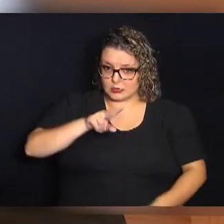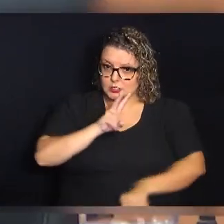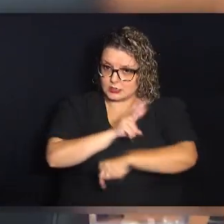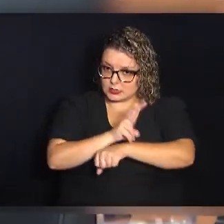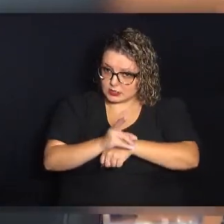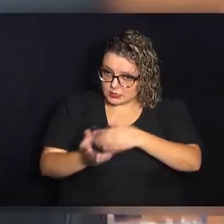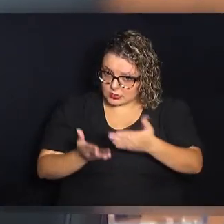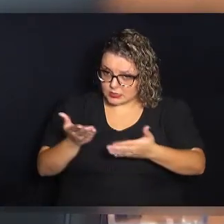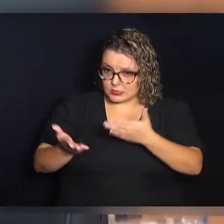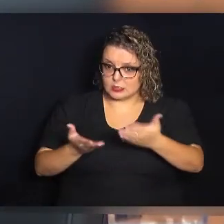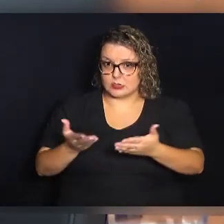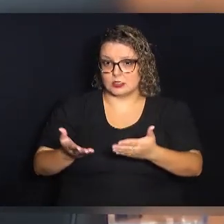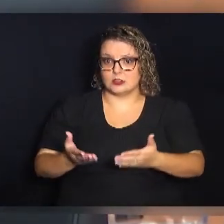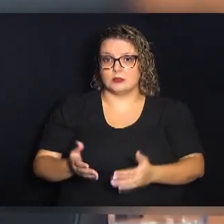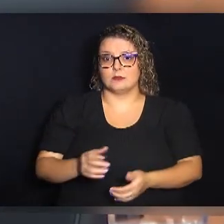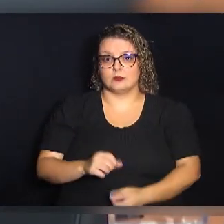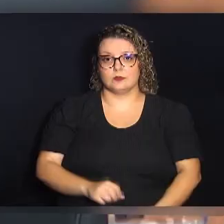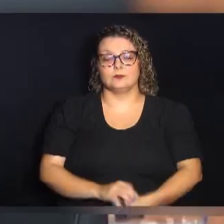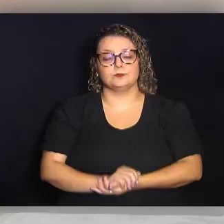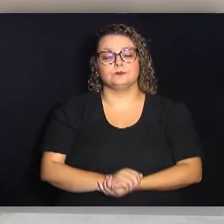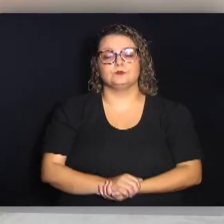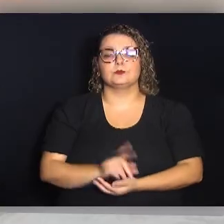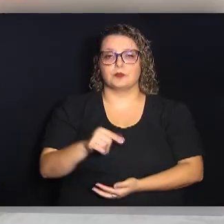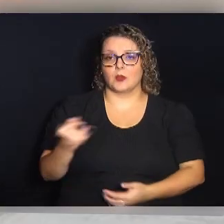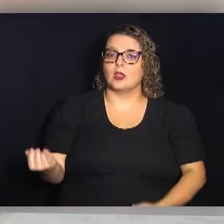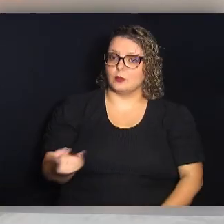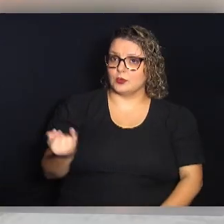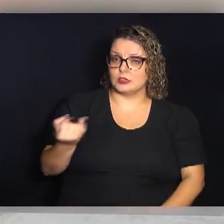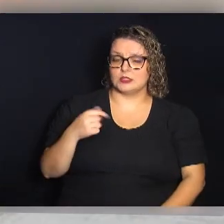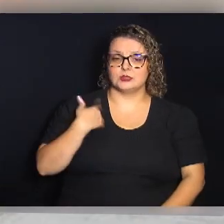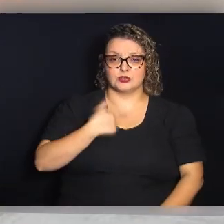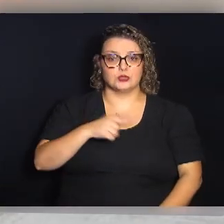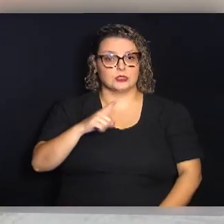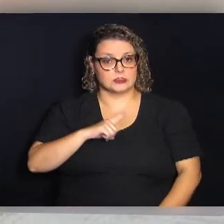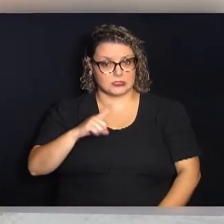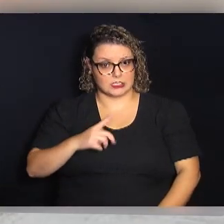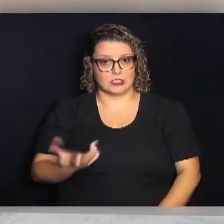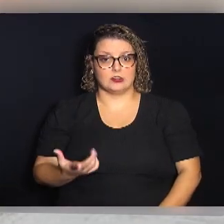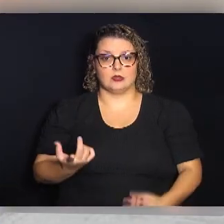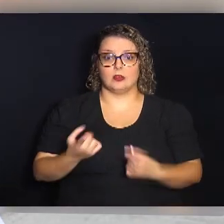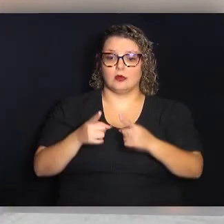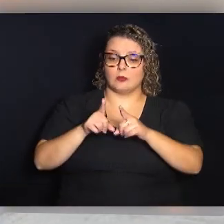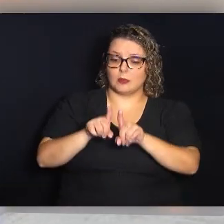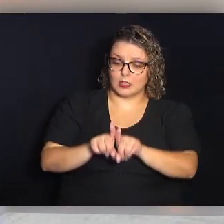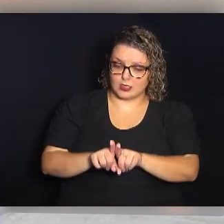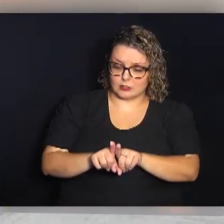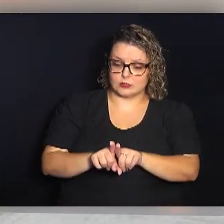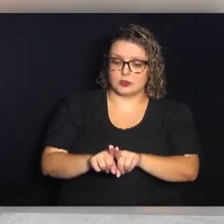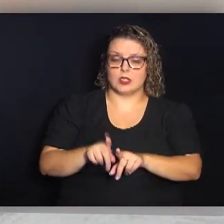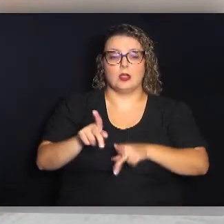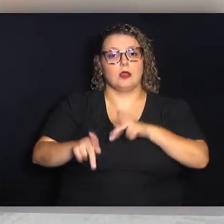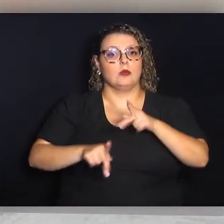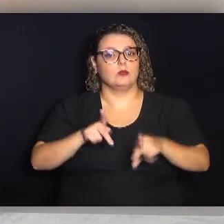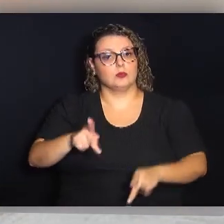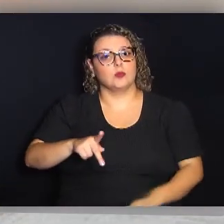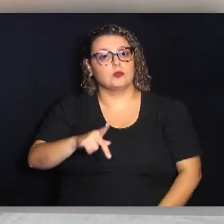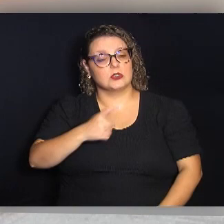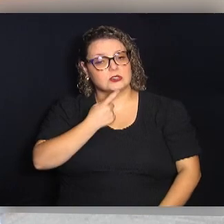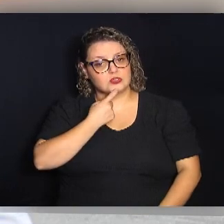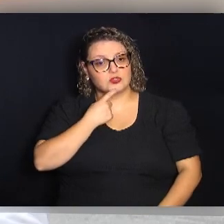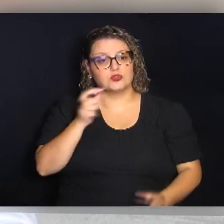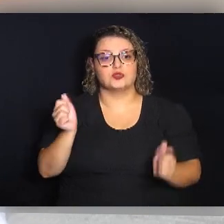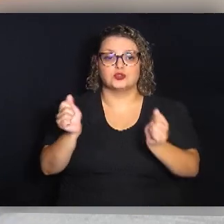se cuidam bastante é importante que a gente tenha aí uma parceria a população de